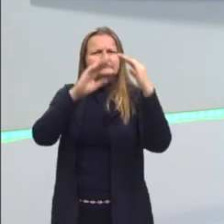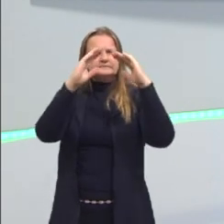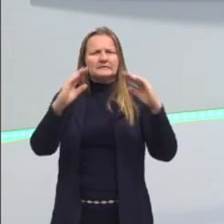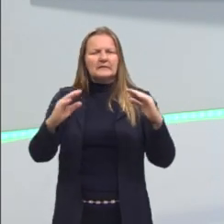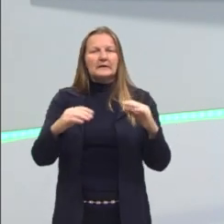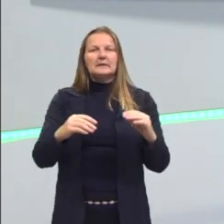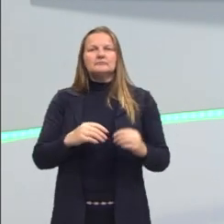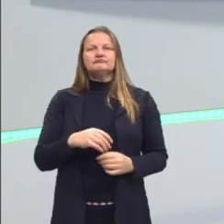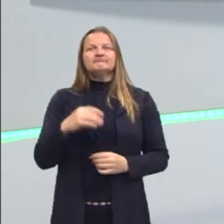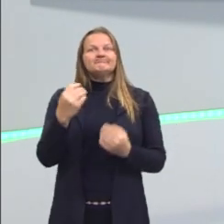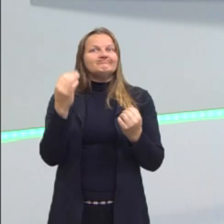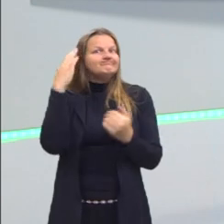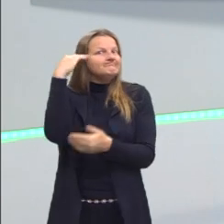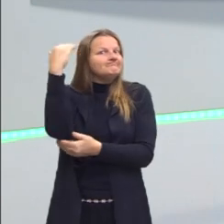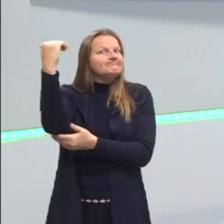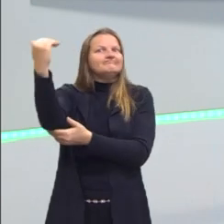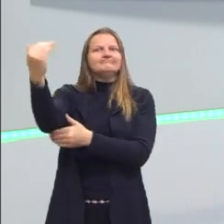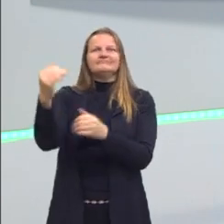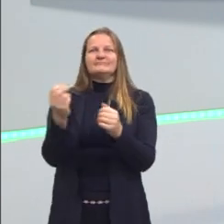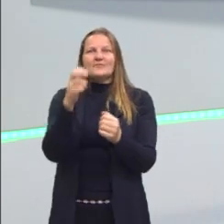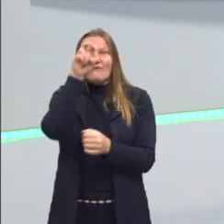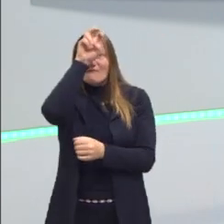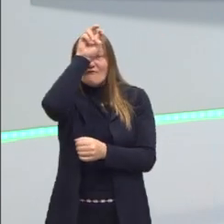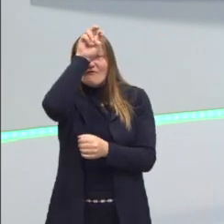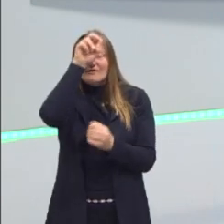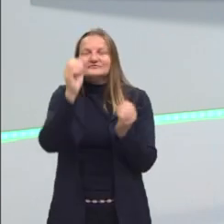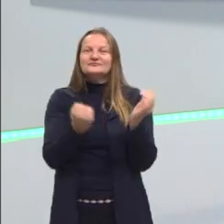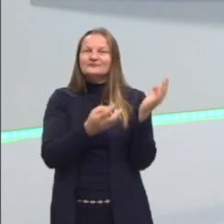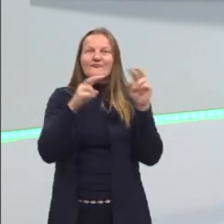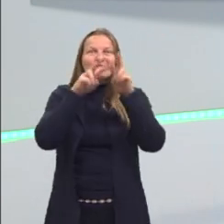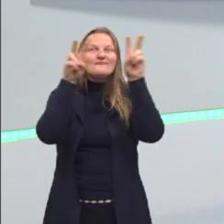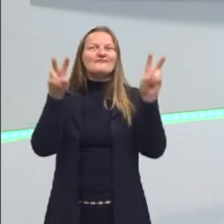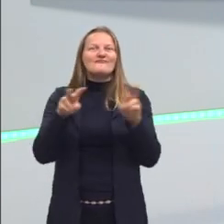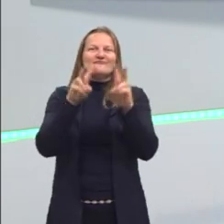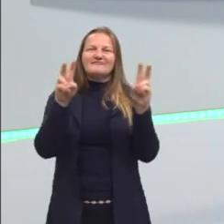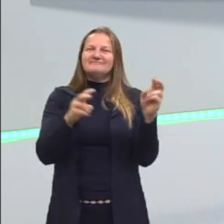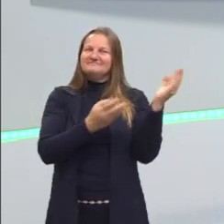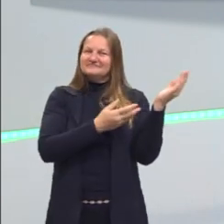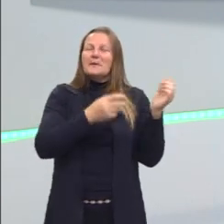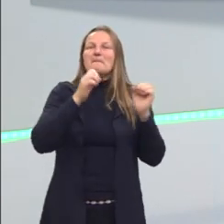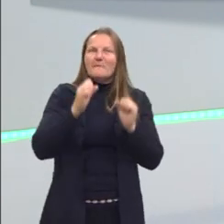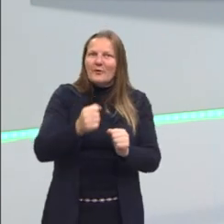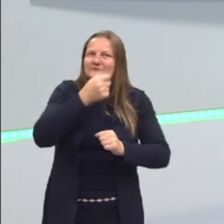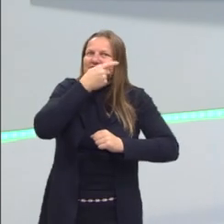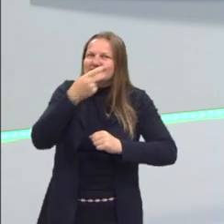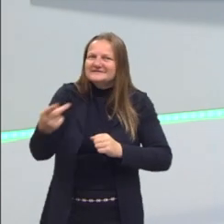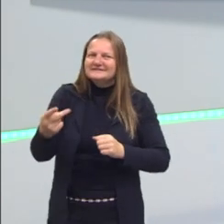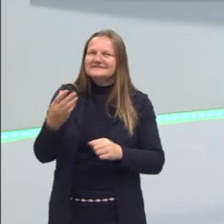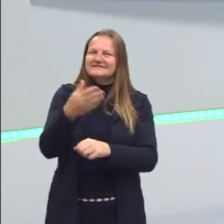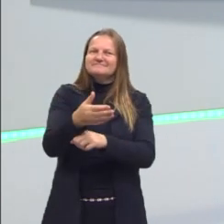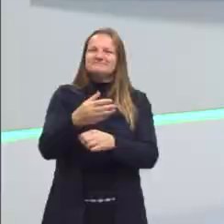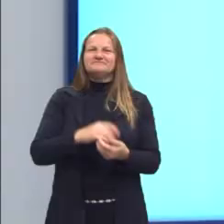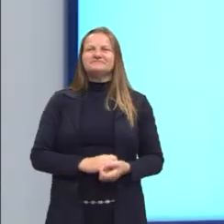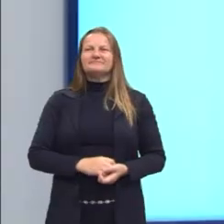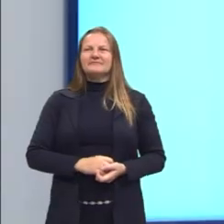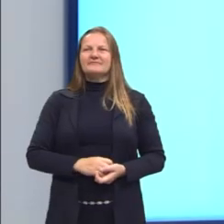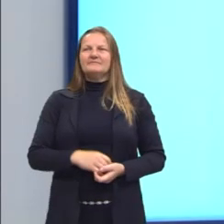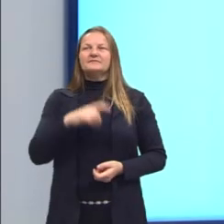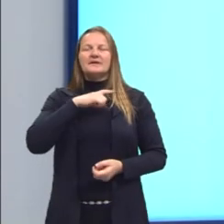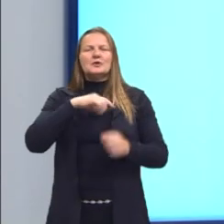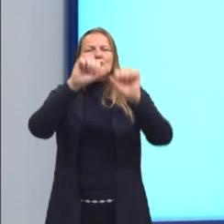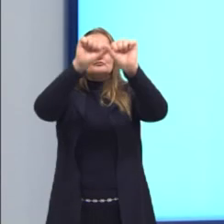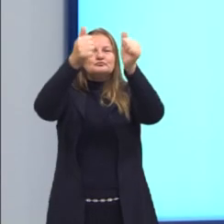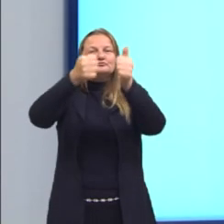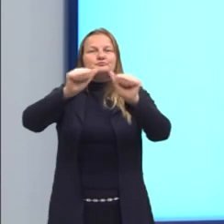chegar nas pirâmides que hoje a gente consegue visualizar né consegue lá visitar elas aqui eu deixei uma